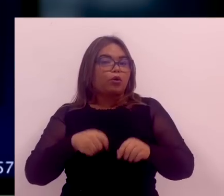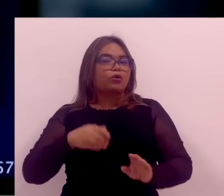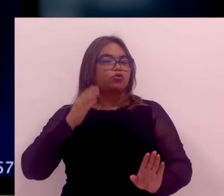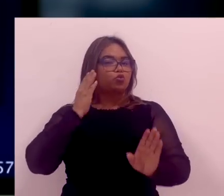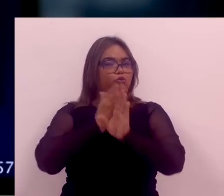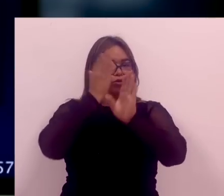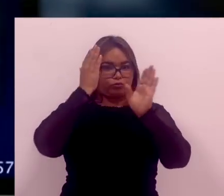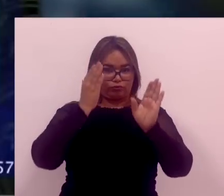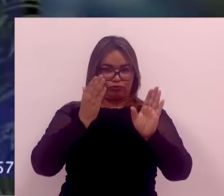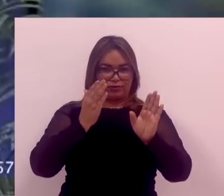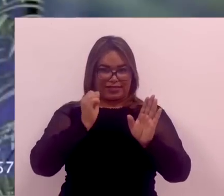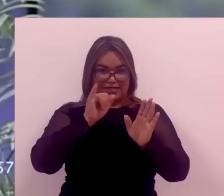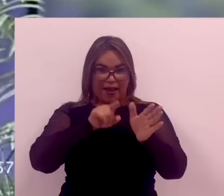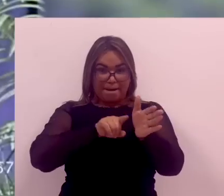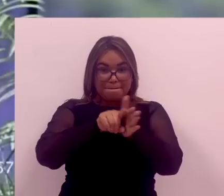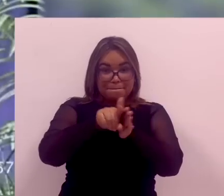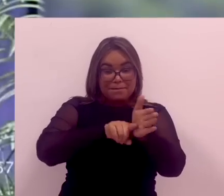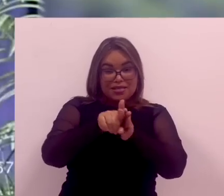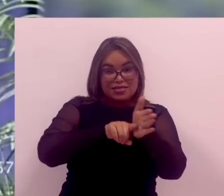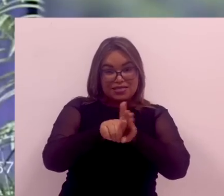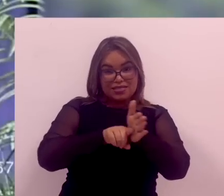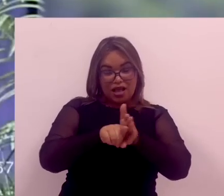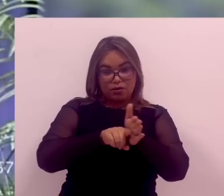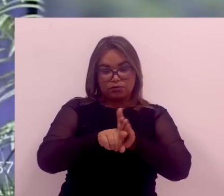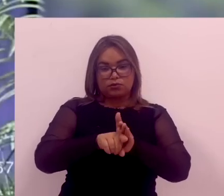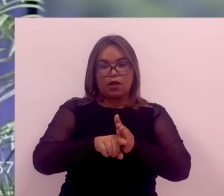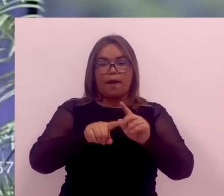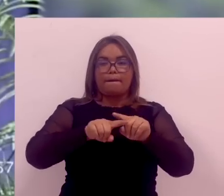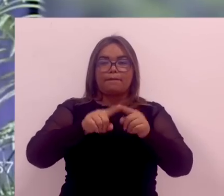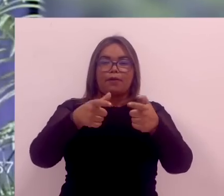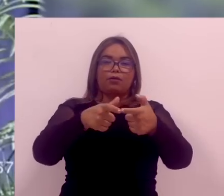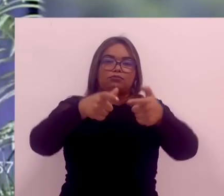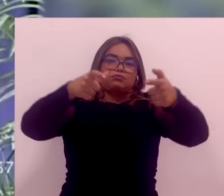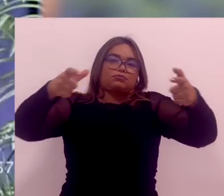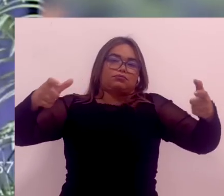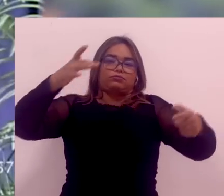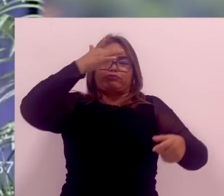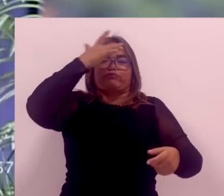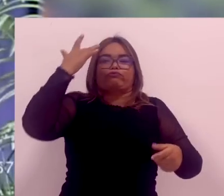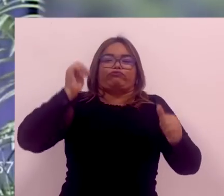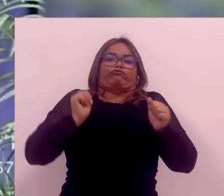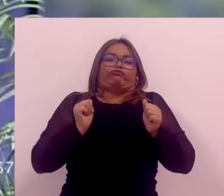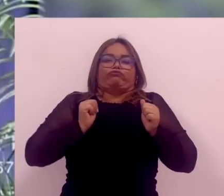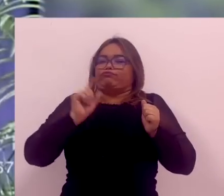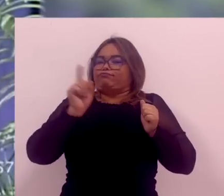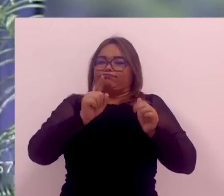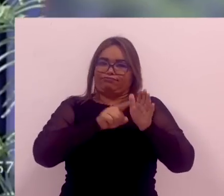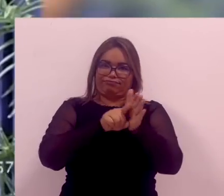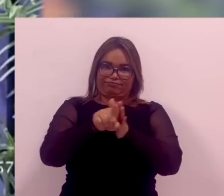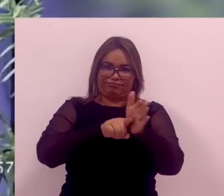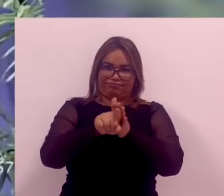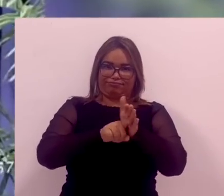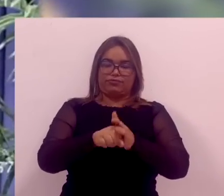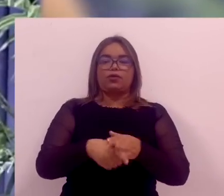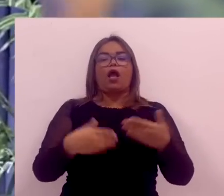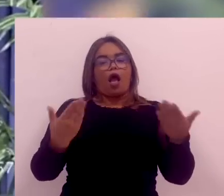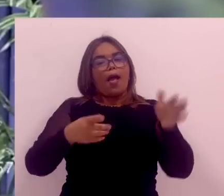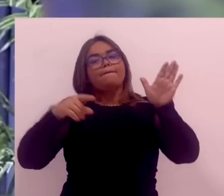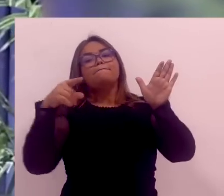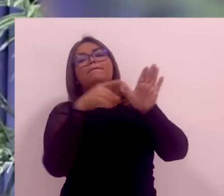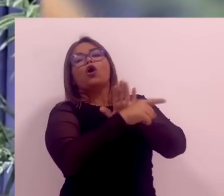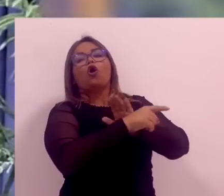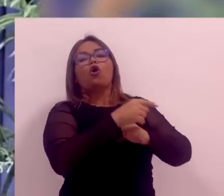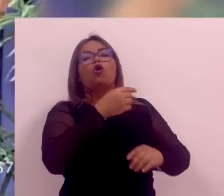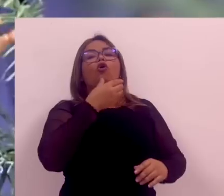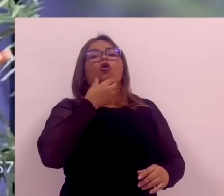o que sugerem. Nós podemos descobrir por nós mesmos se pesquisarmos. Mas a maioria das